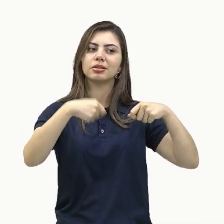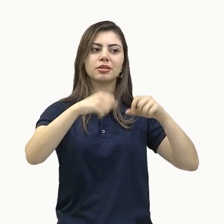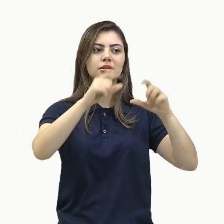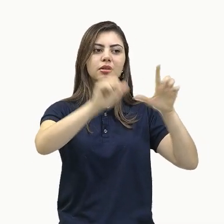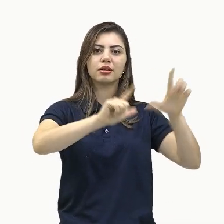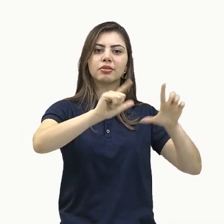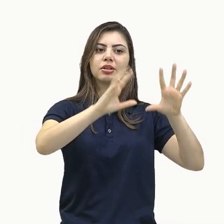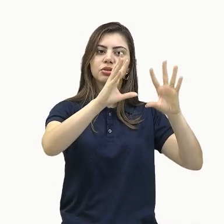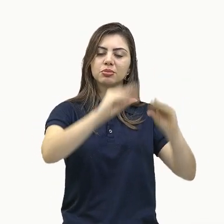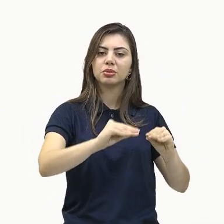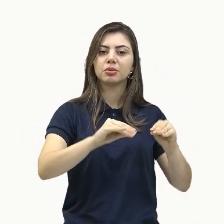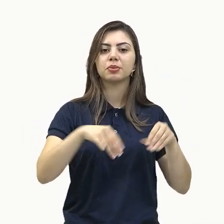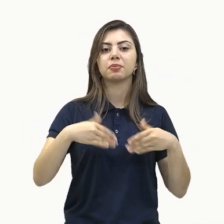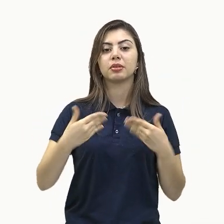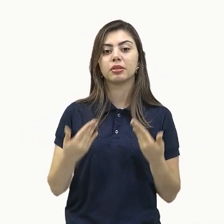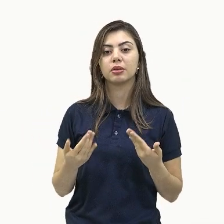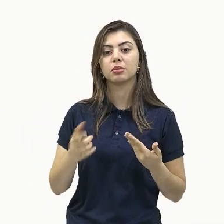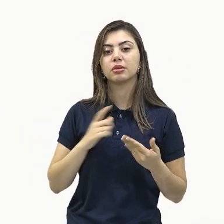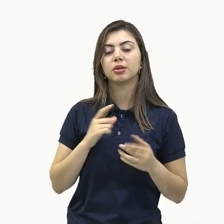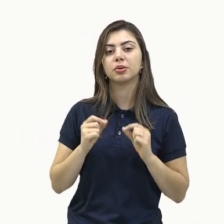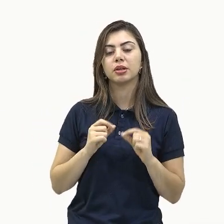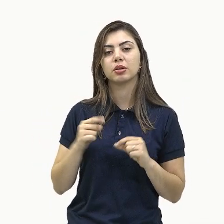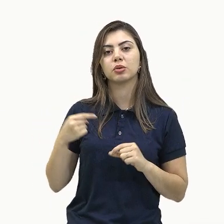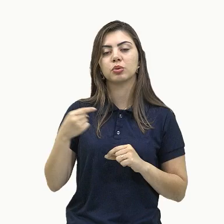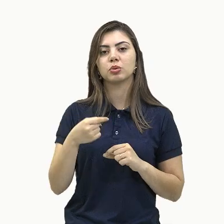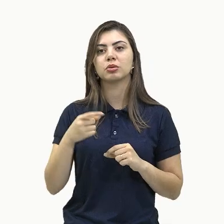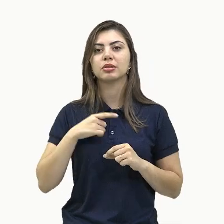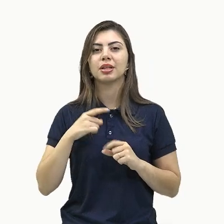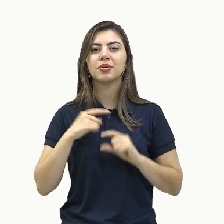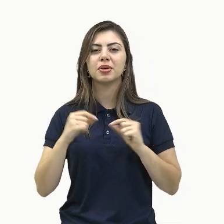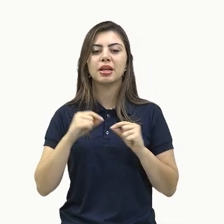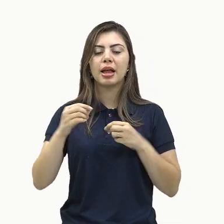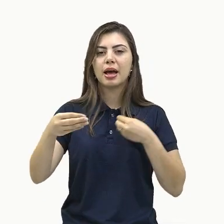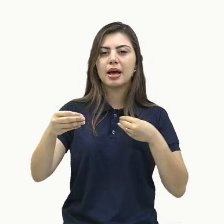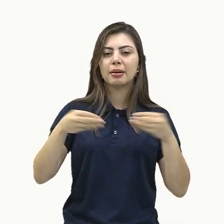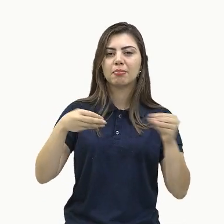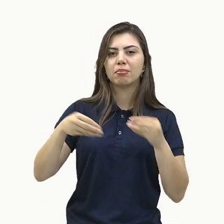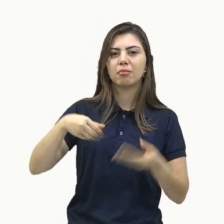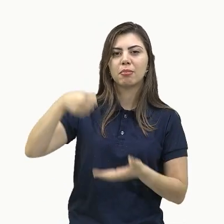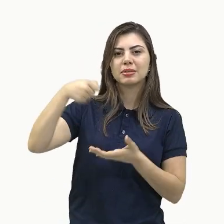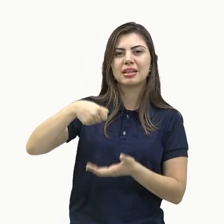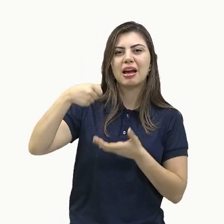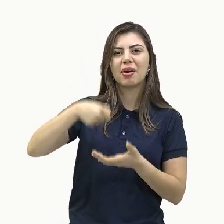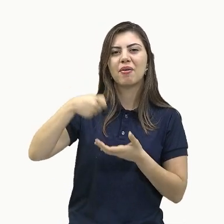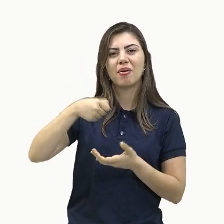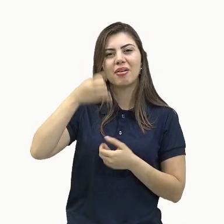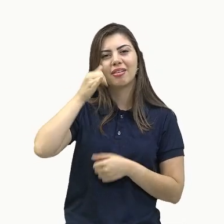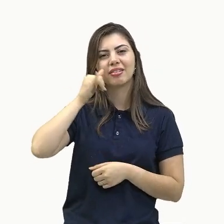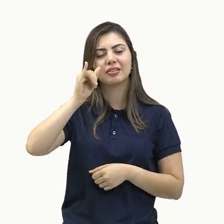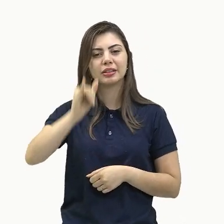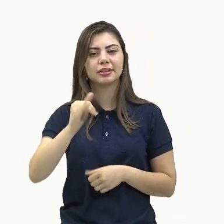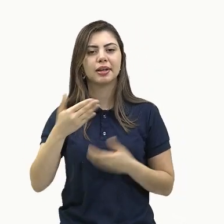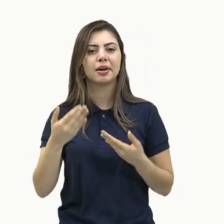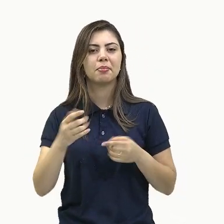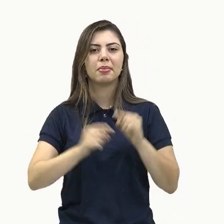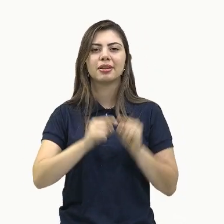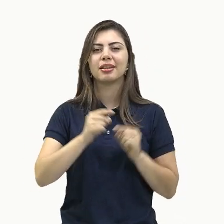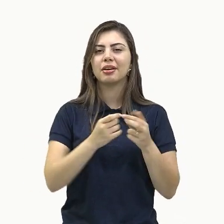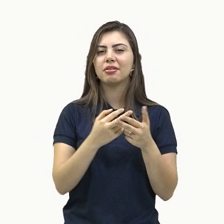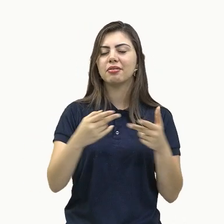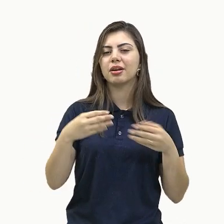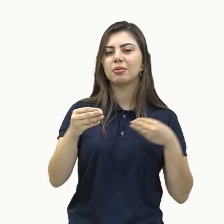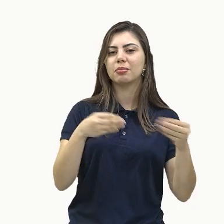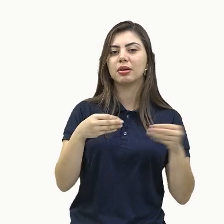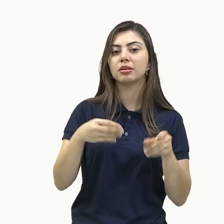em prática. Reduzir o uso de sacolas plásticas e itens descartáveis plásticos, além do consumo de